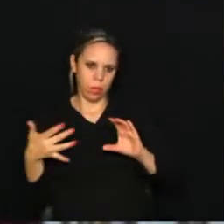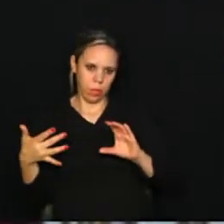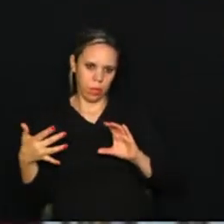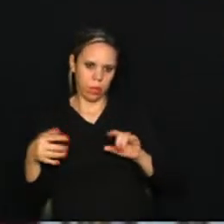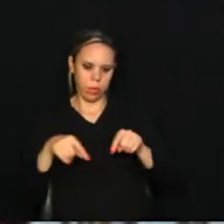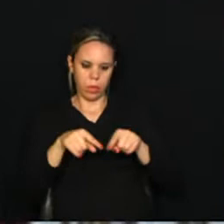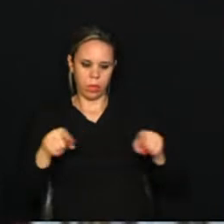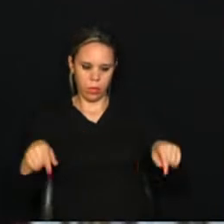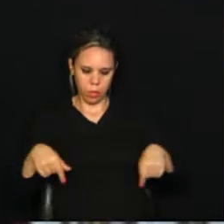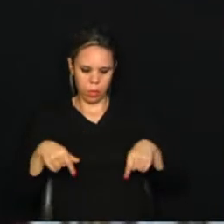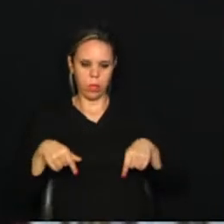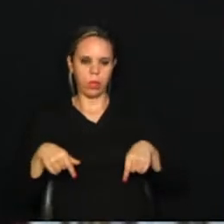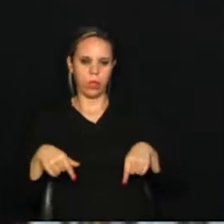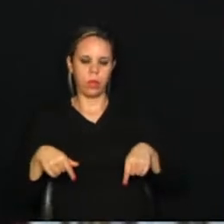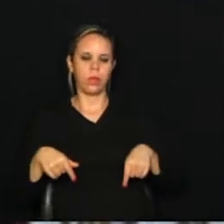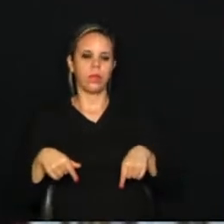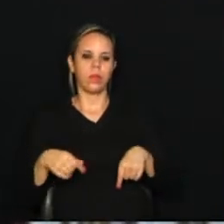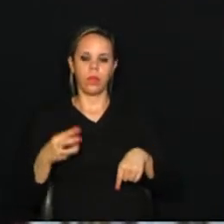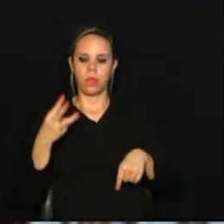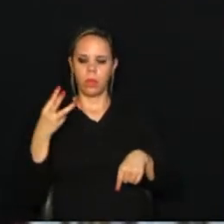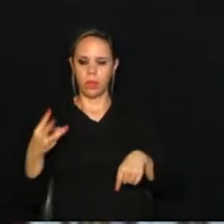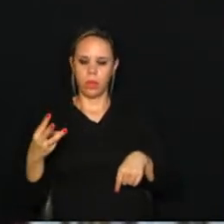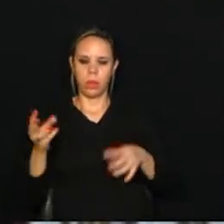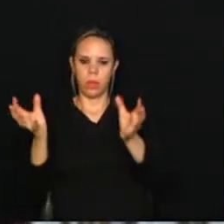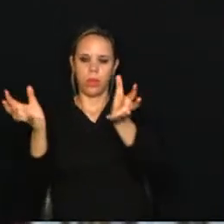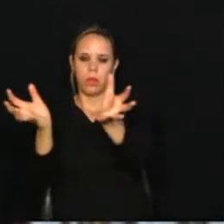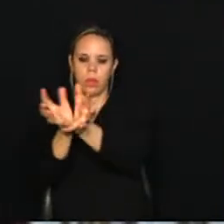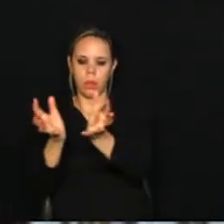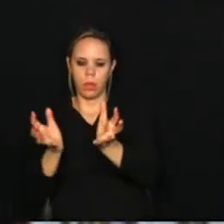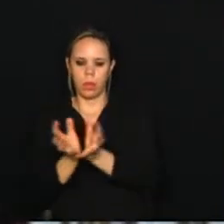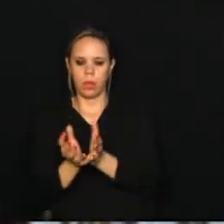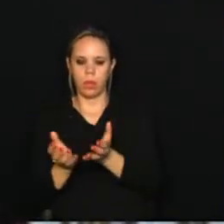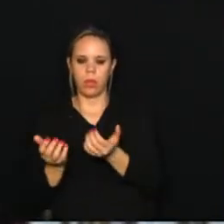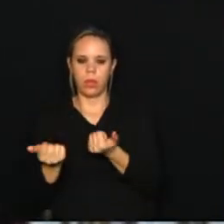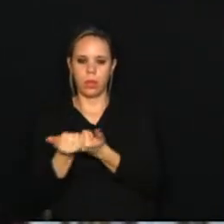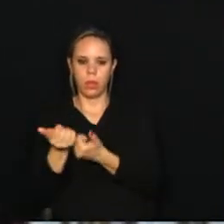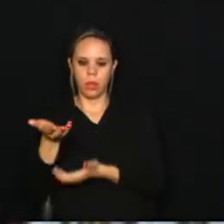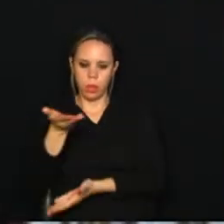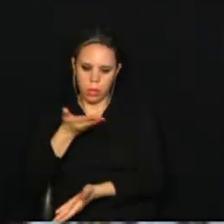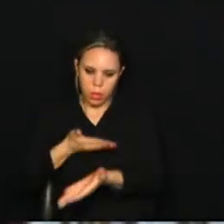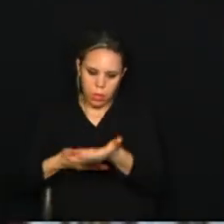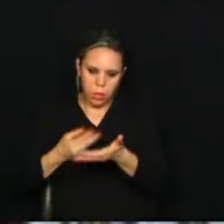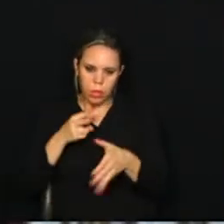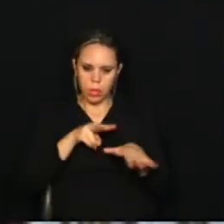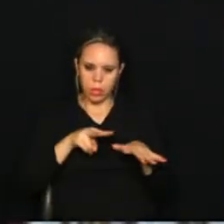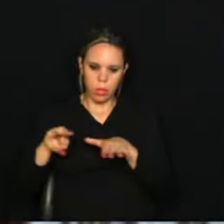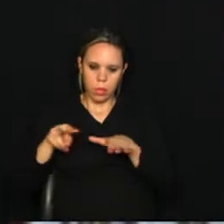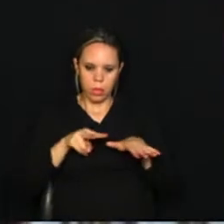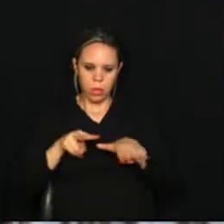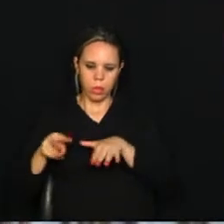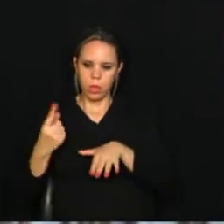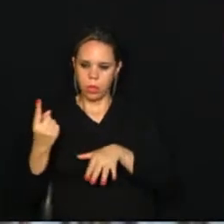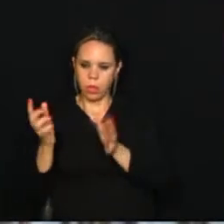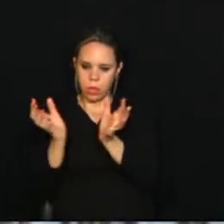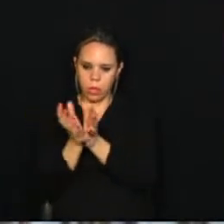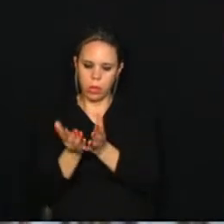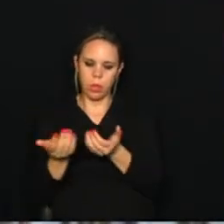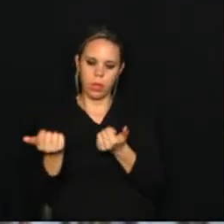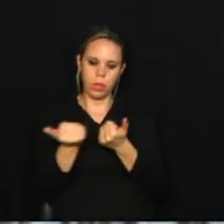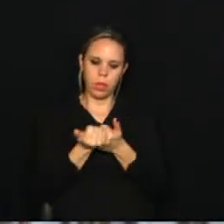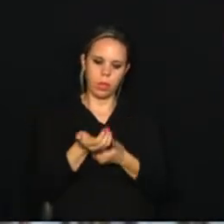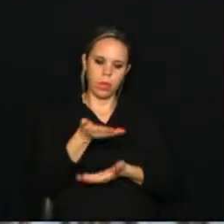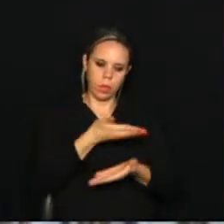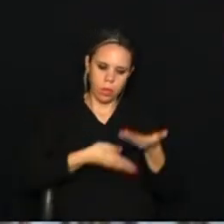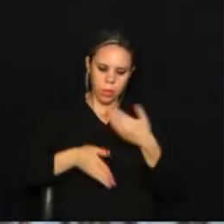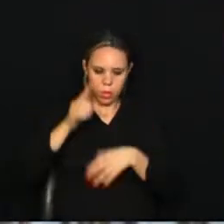sala dividida em 3 turmas e a cada semana uma turma vai todos